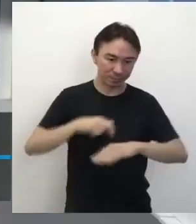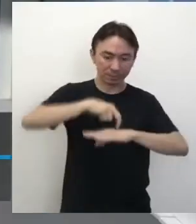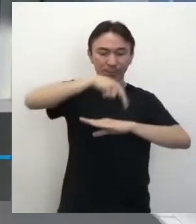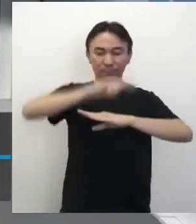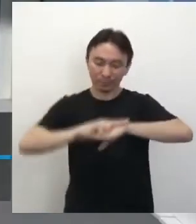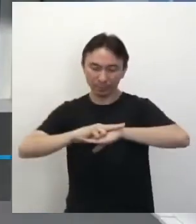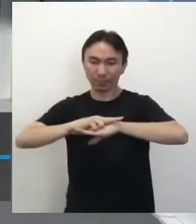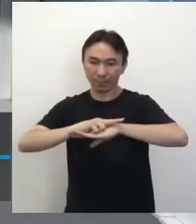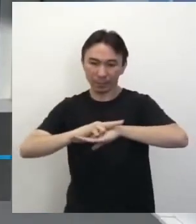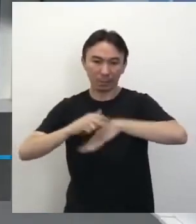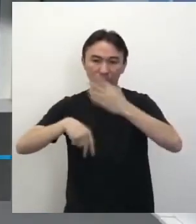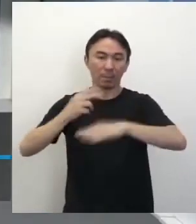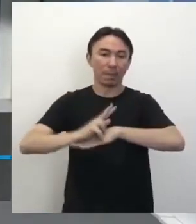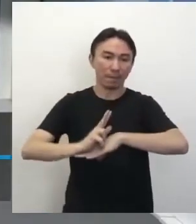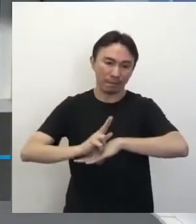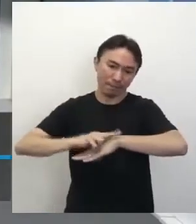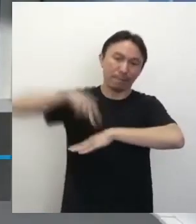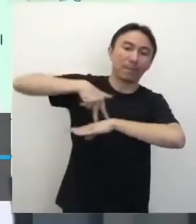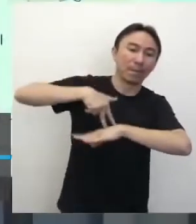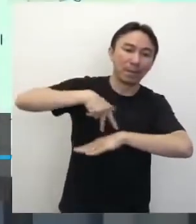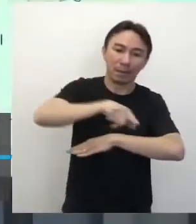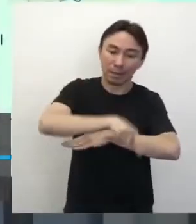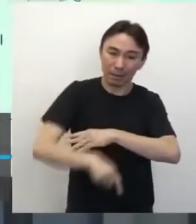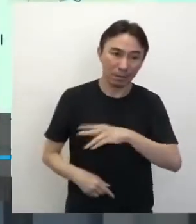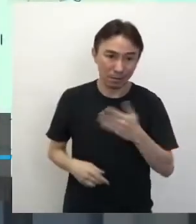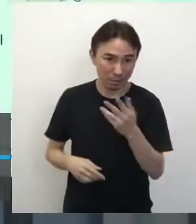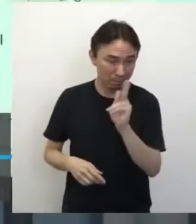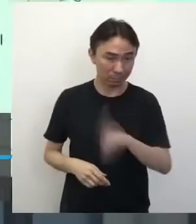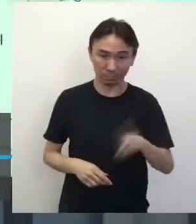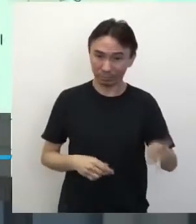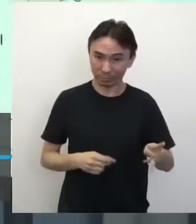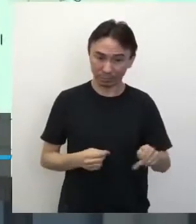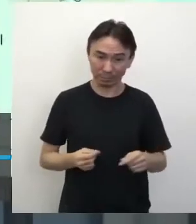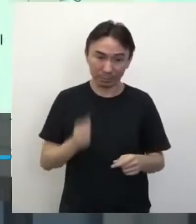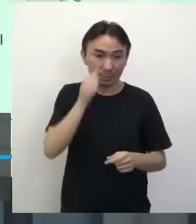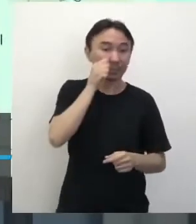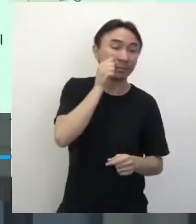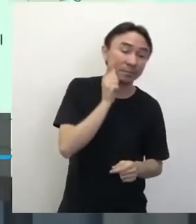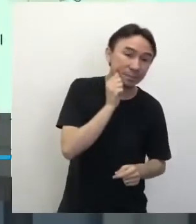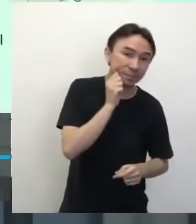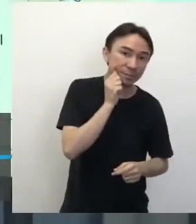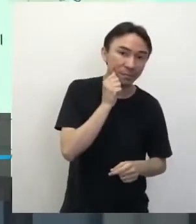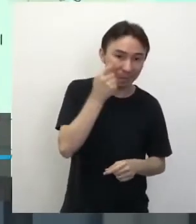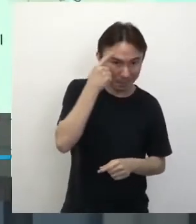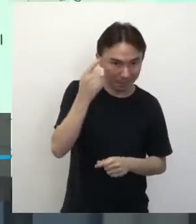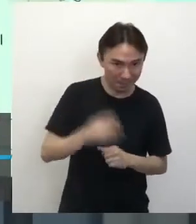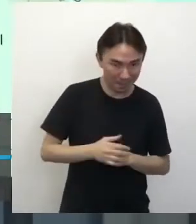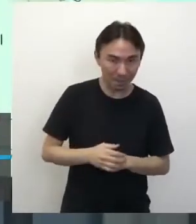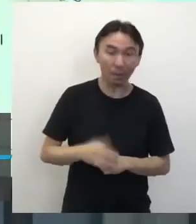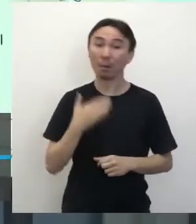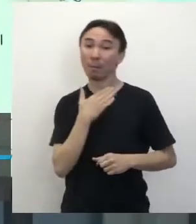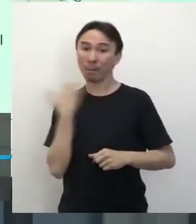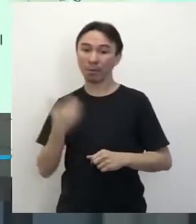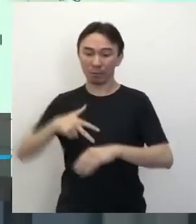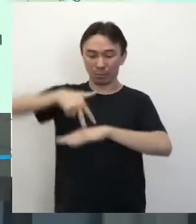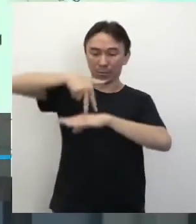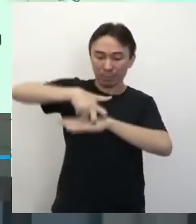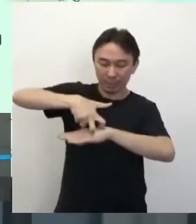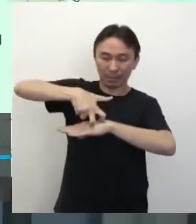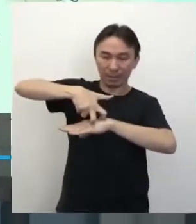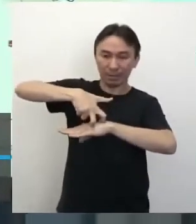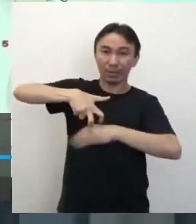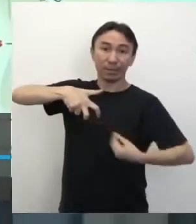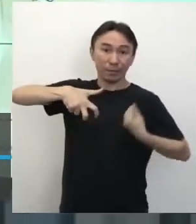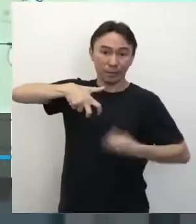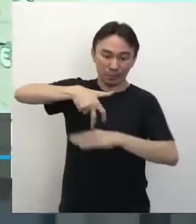aqui, tá bom? Então vai ser assim, morto agacha, vivo levanta, Beleza? Eu vou fazer aí